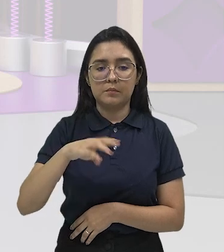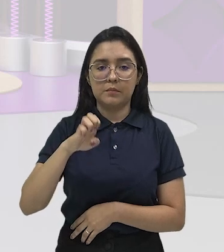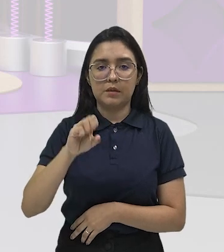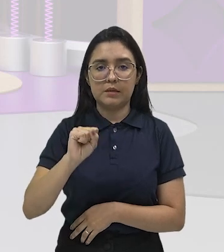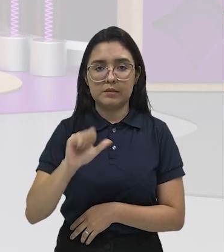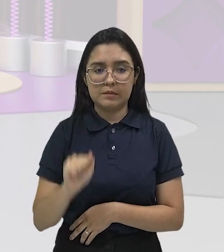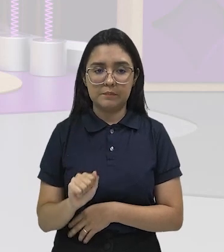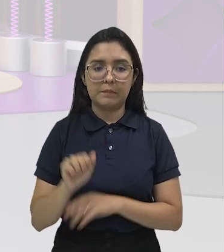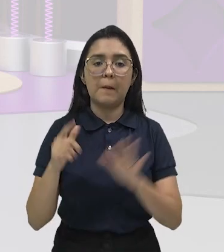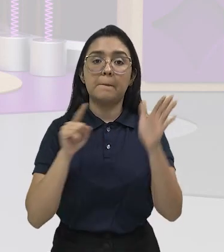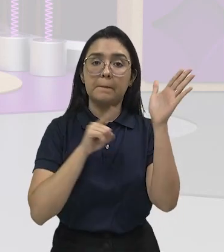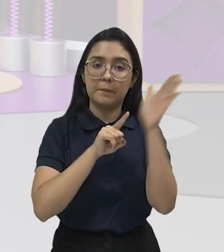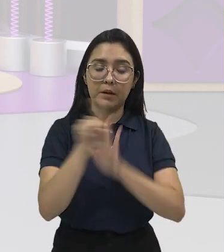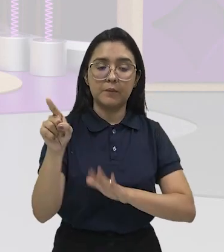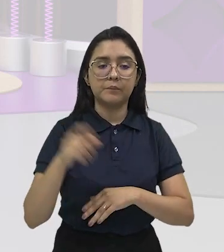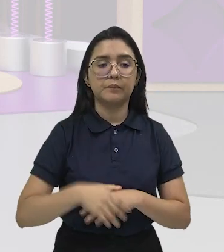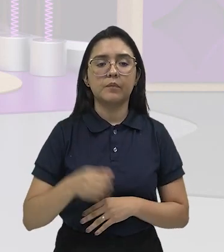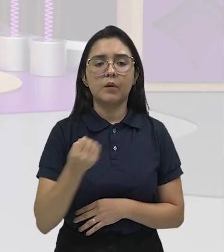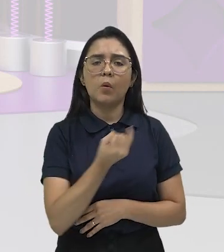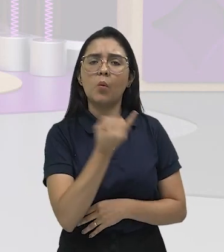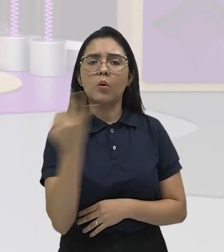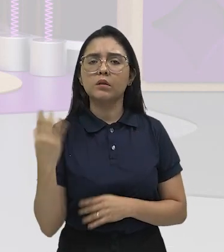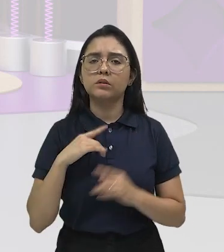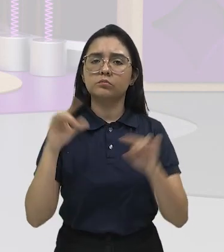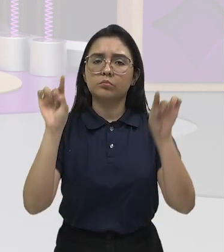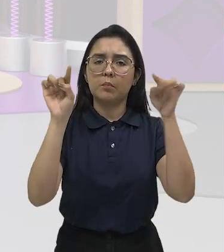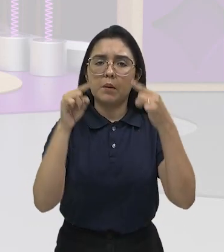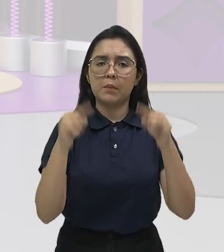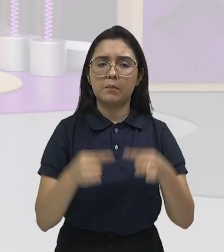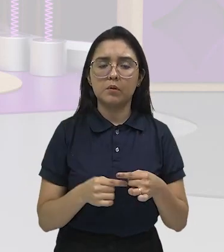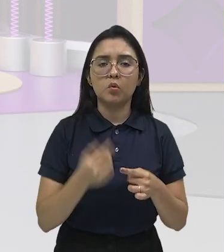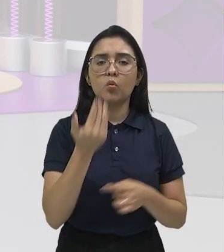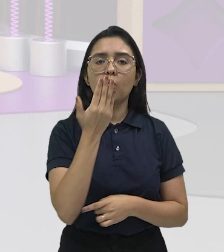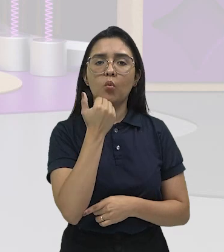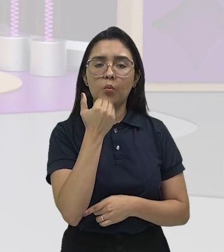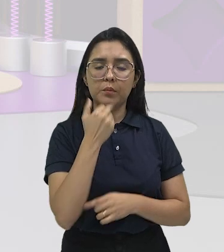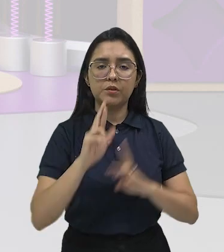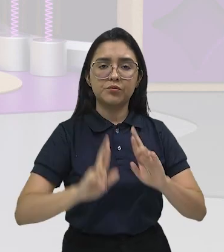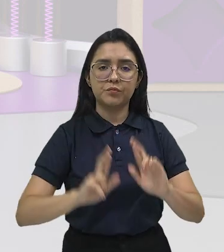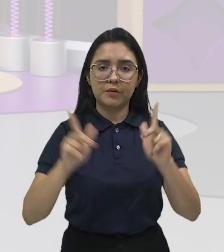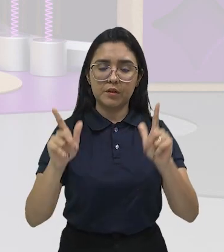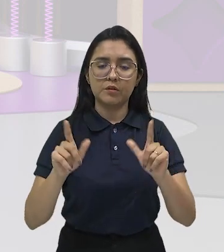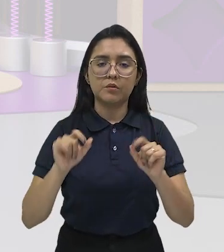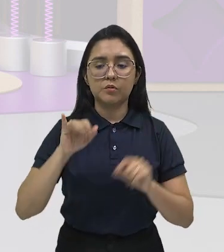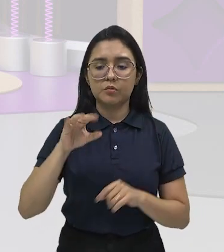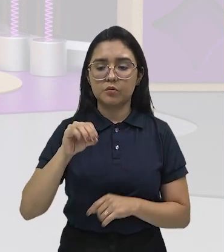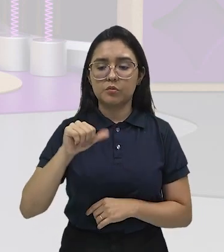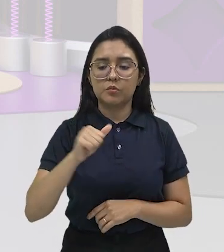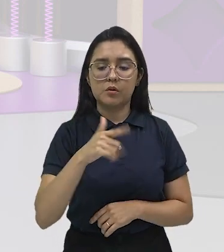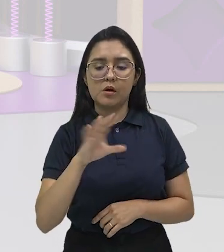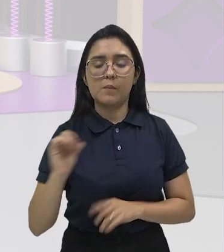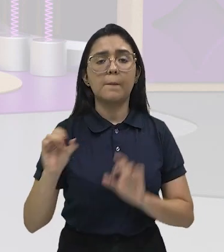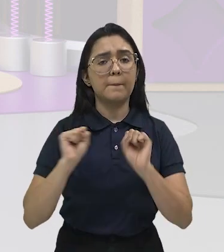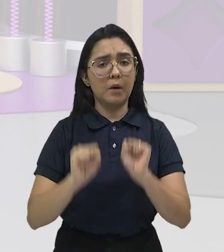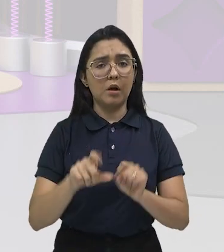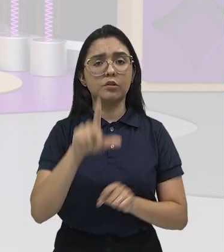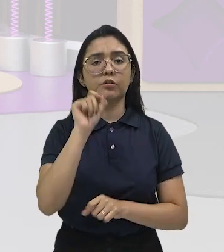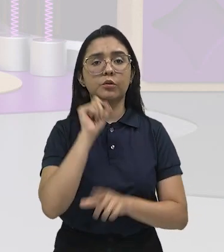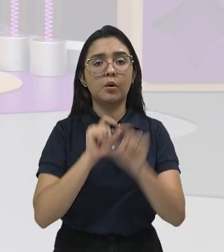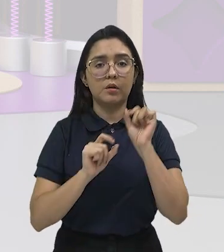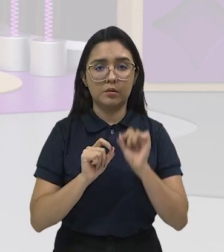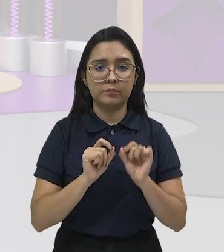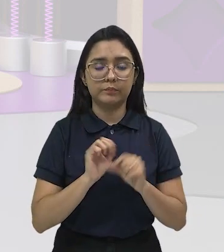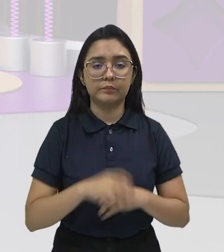lá, quantas combinações de refeições diferentes João pode